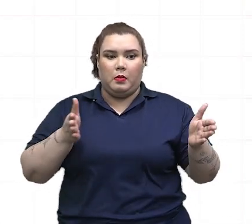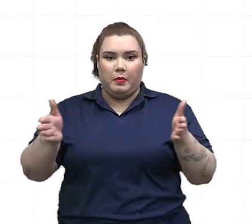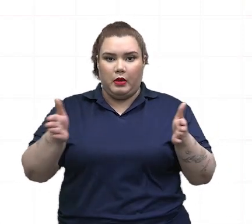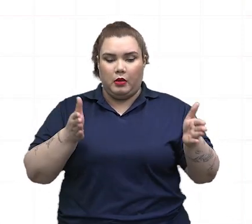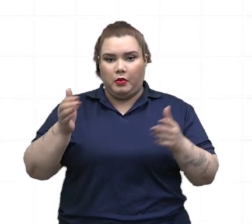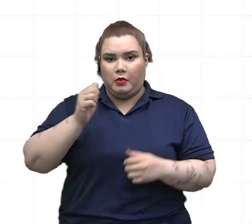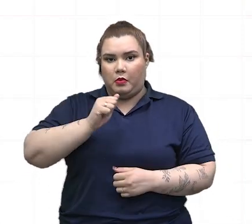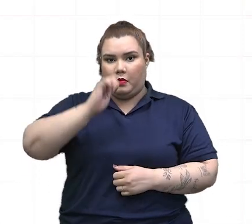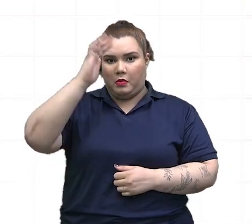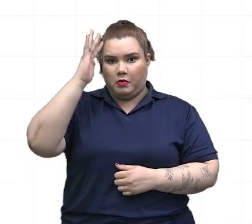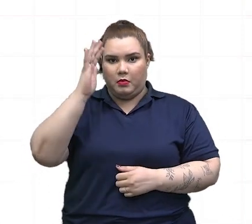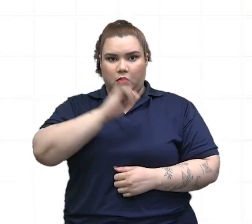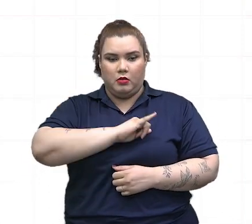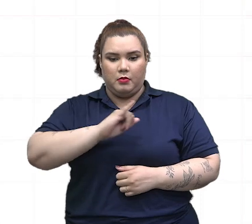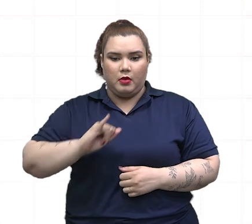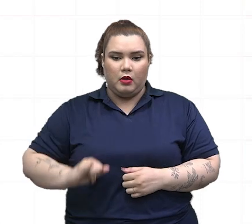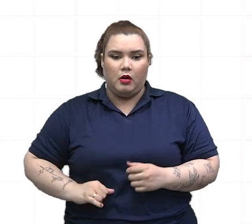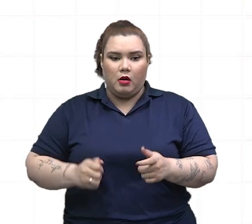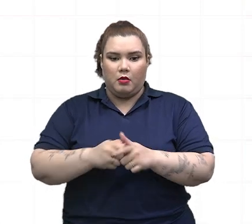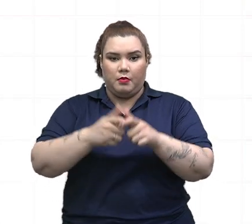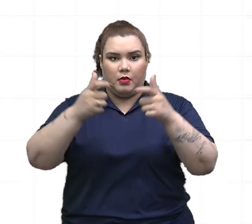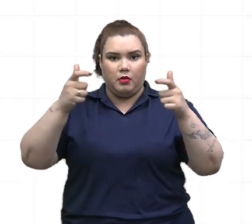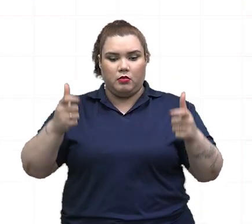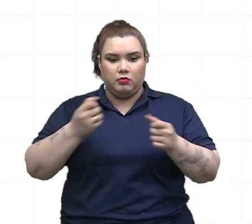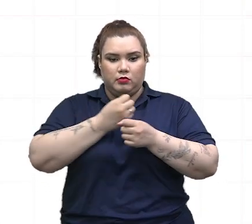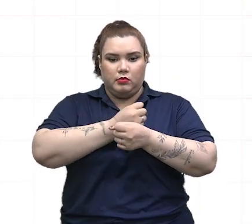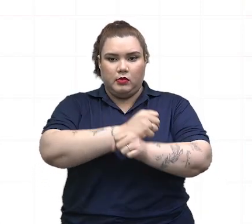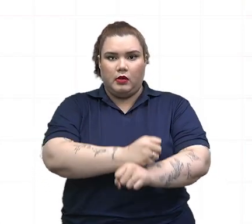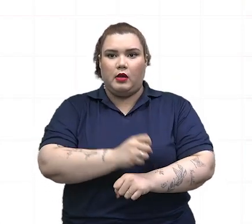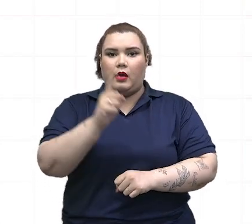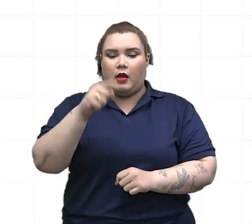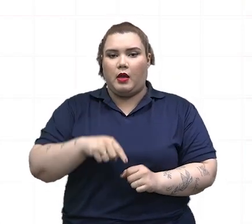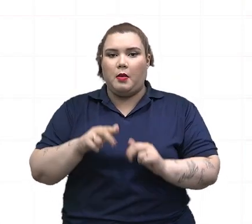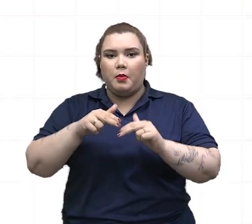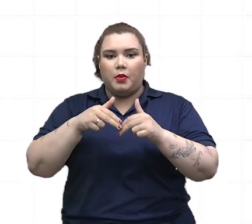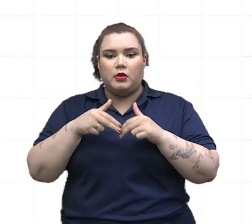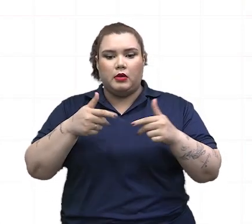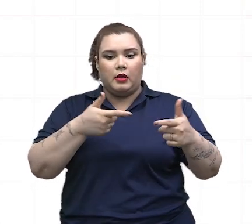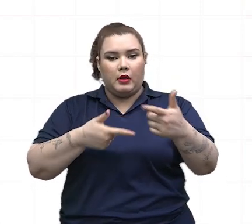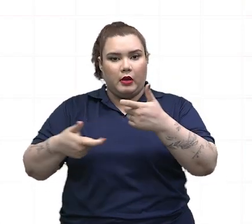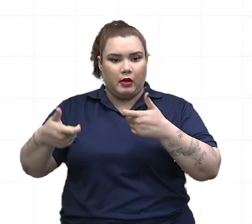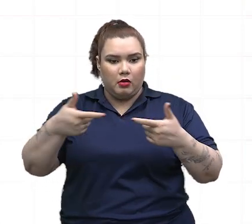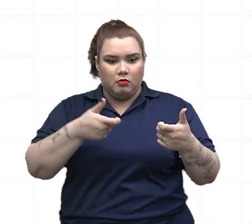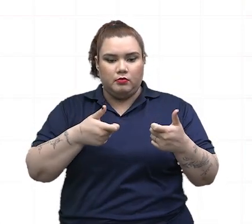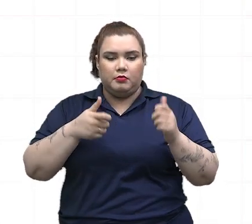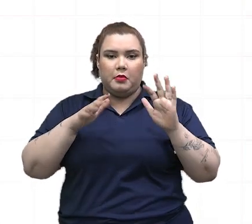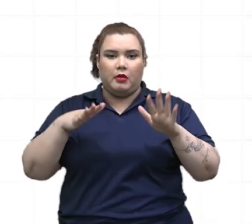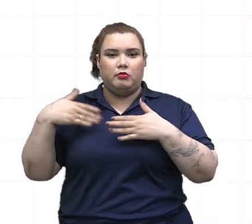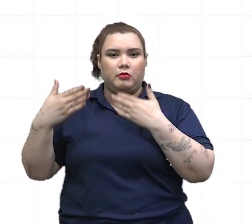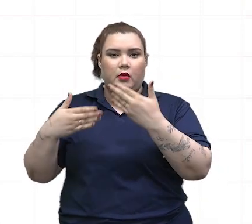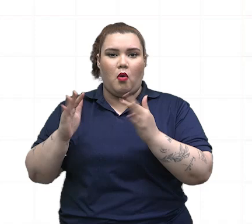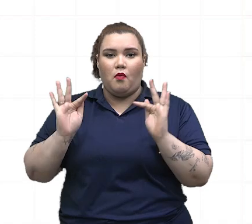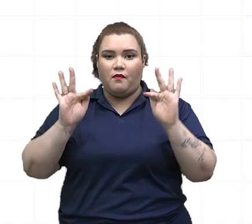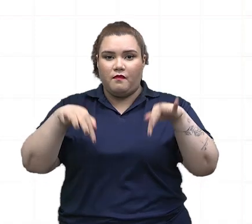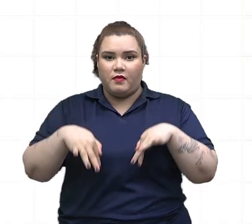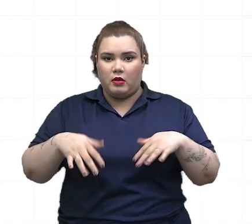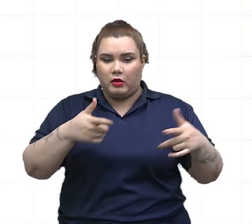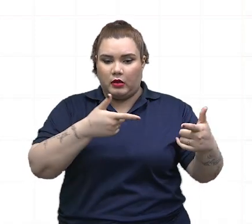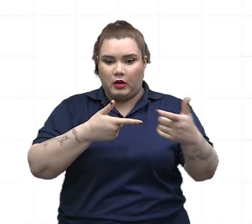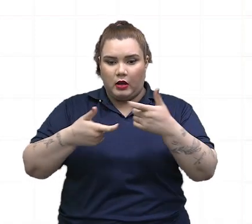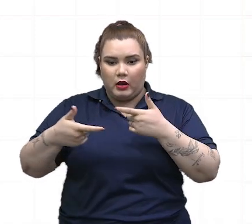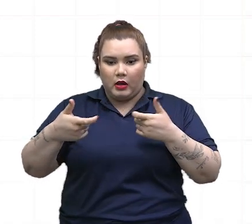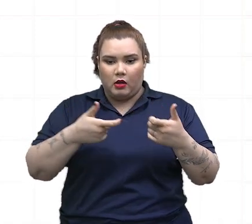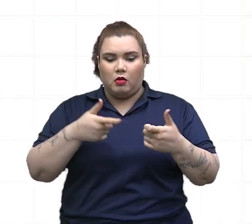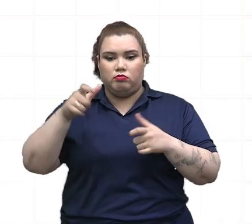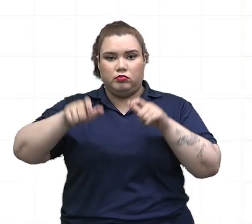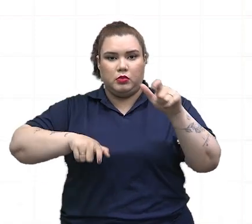maioria dos escravizados era constituída de prisioneiros de guerra. Com o fim das guerras de conquista, nas quais